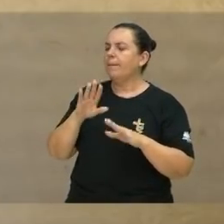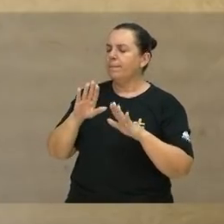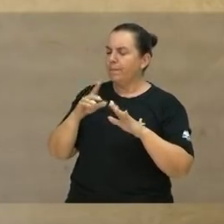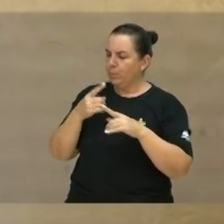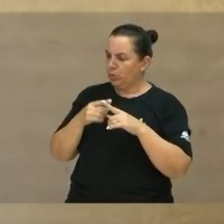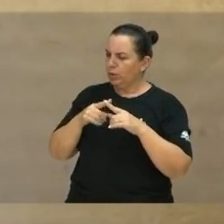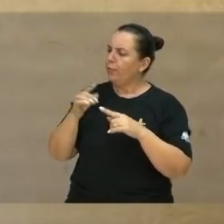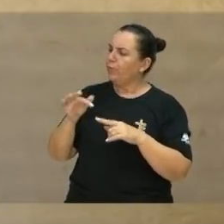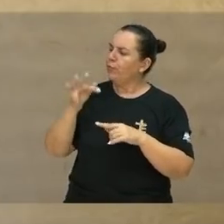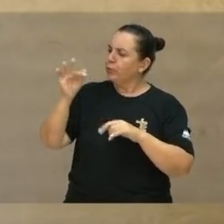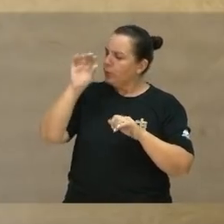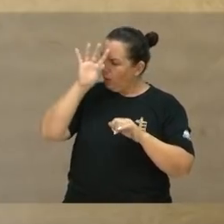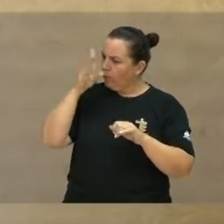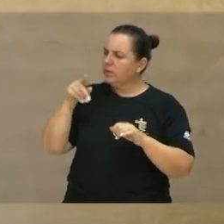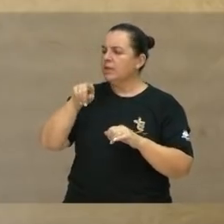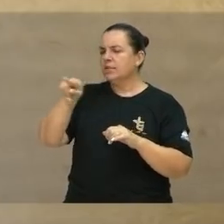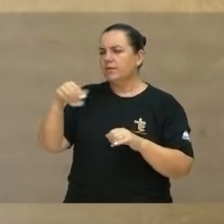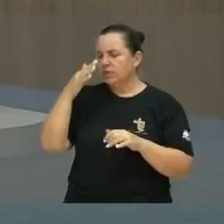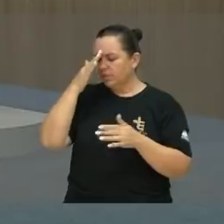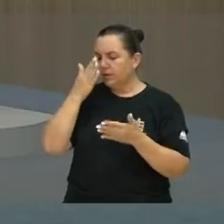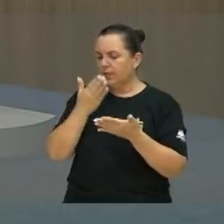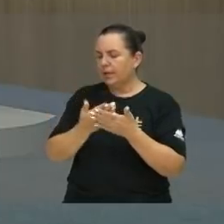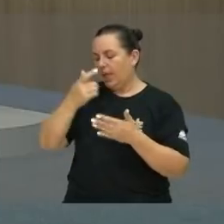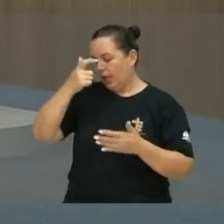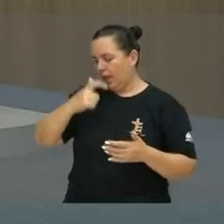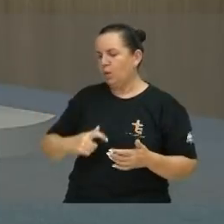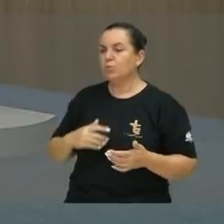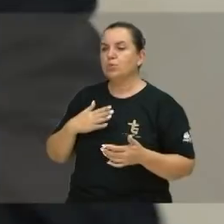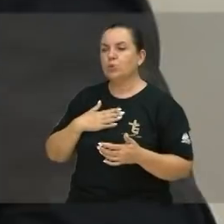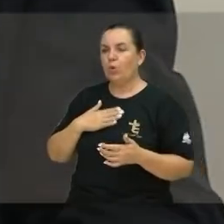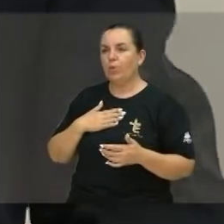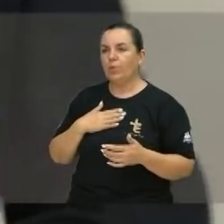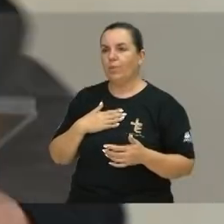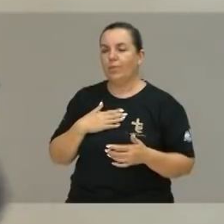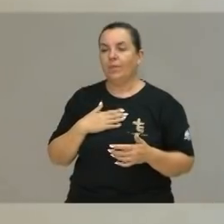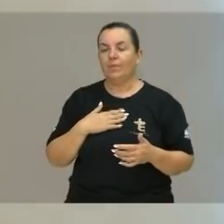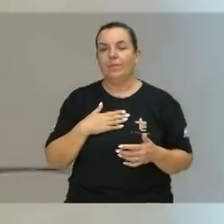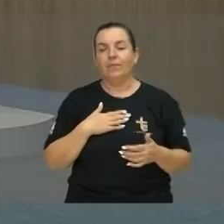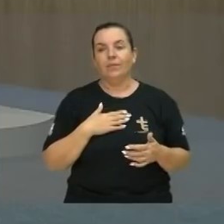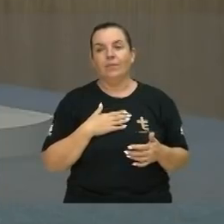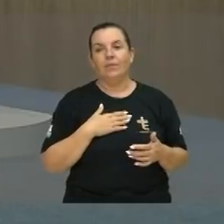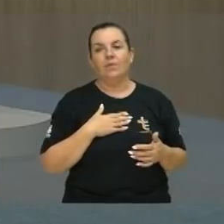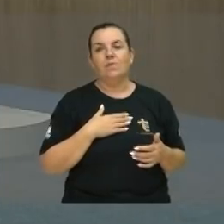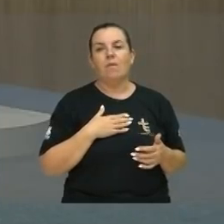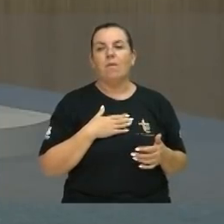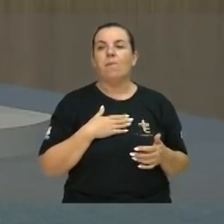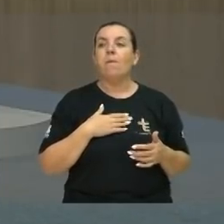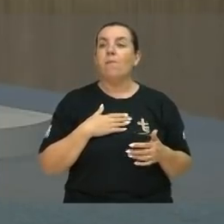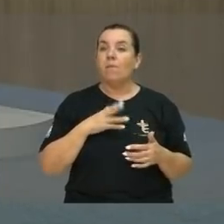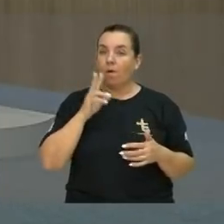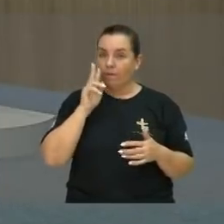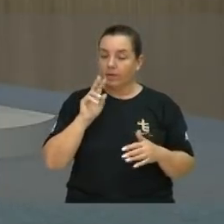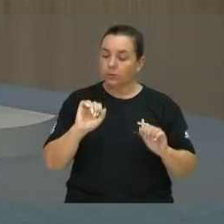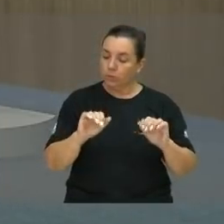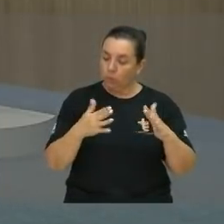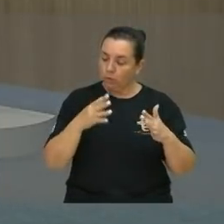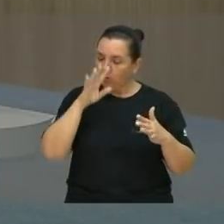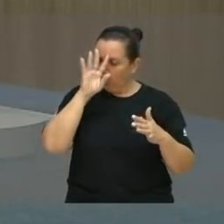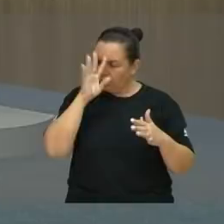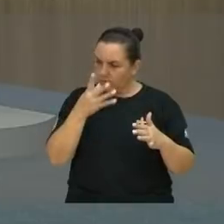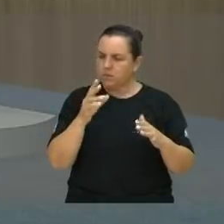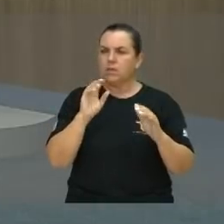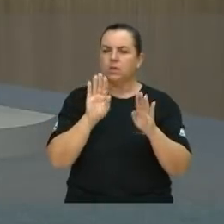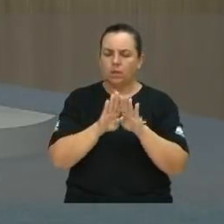que quando acontecer creais que eu sou então desse acorda e veja que quando acontecer também